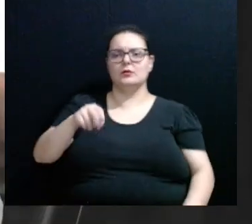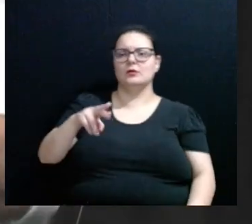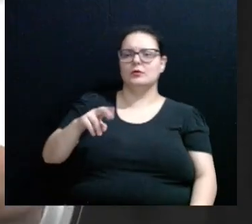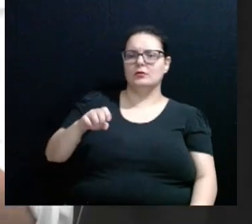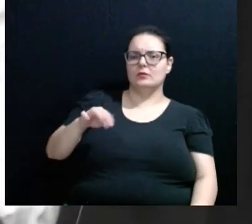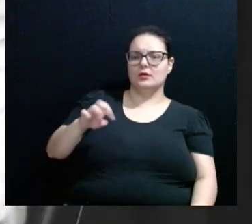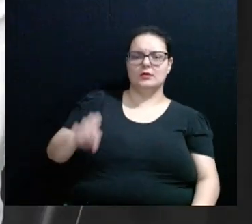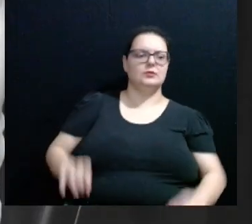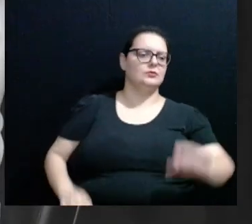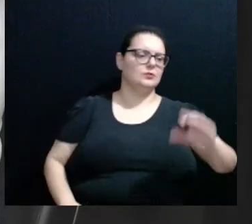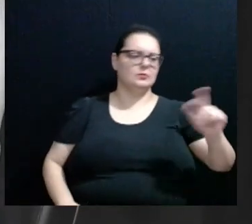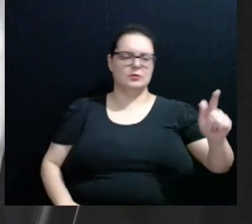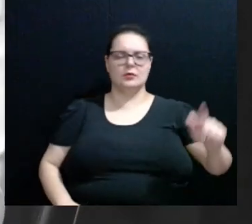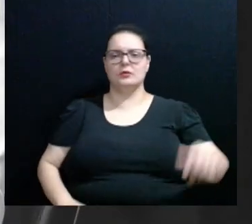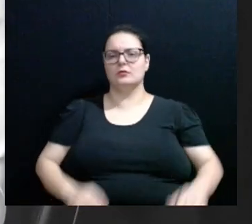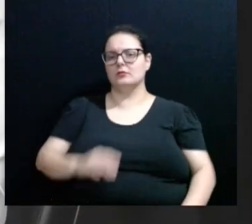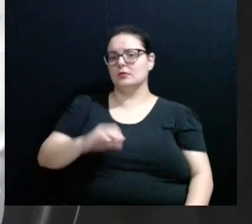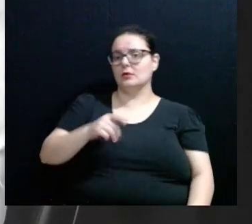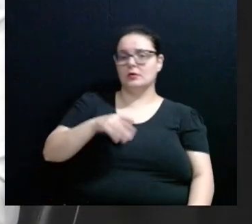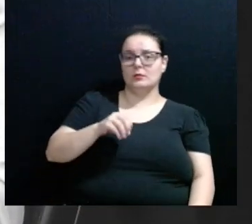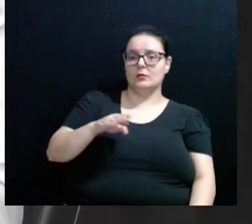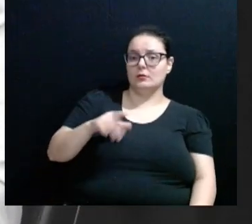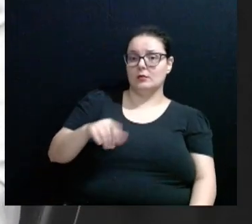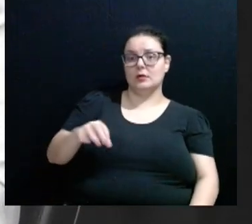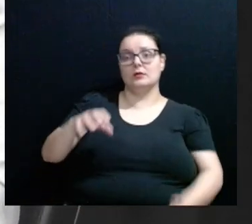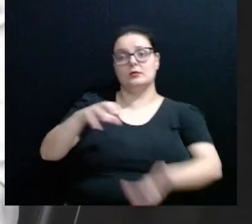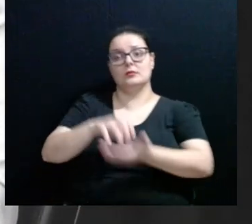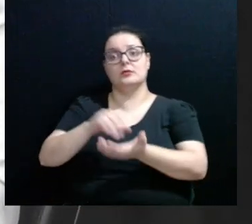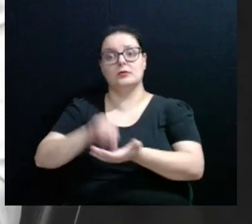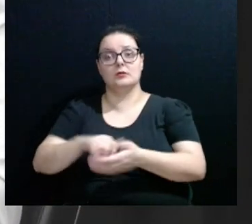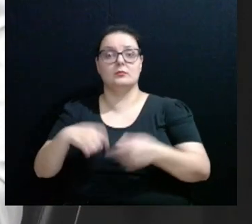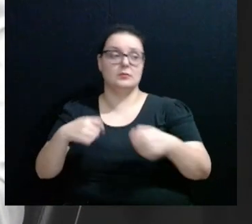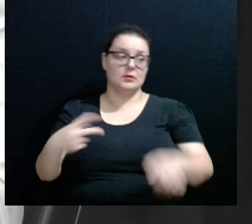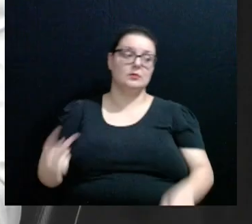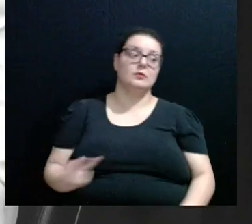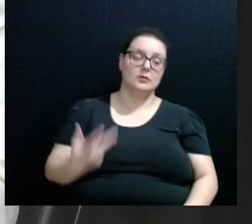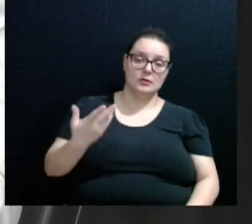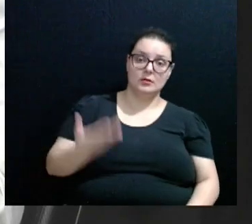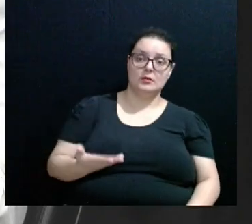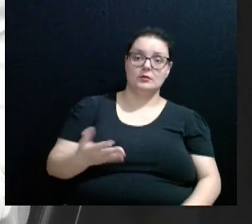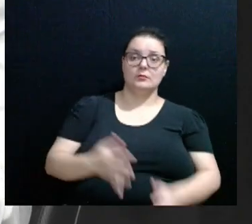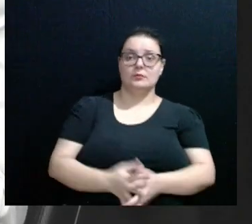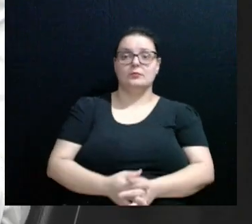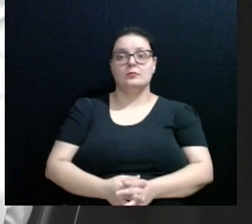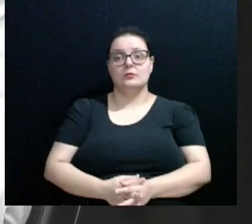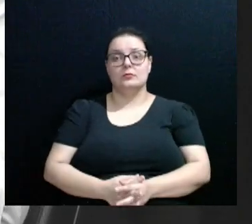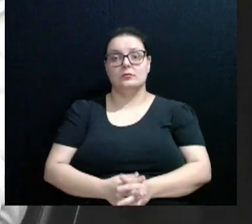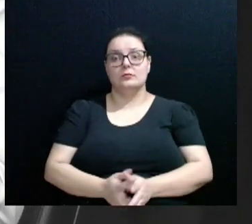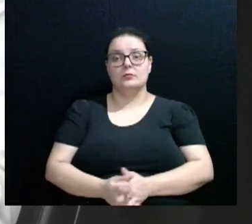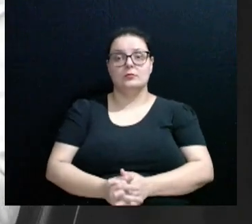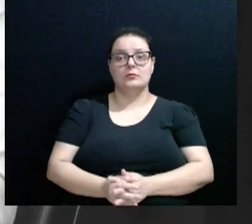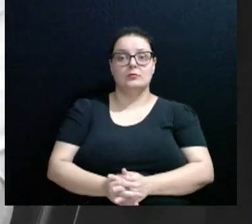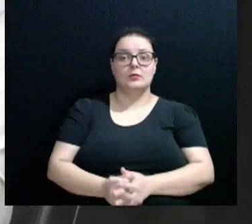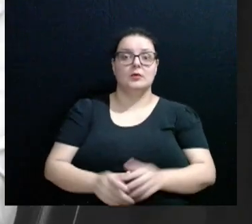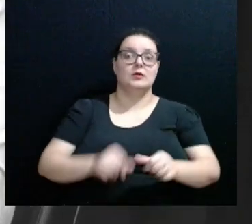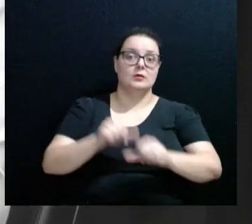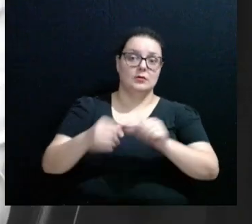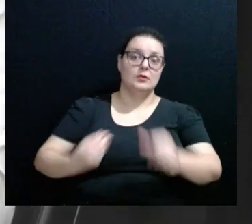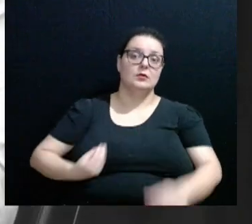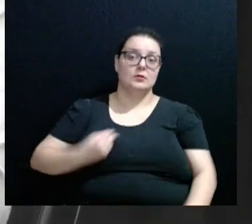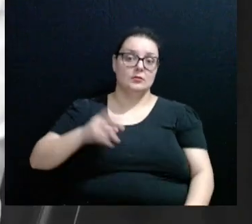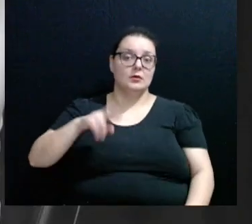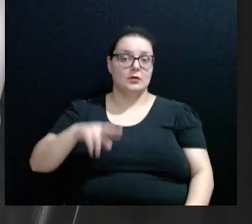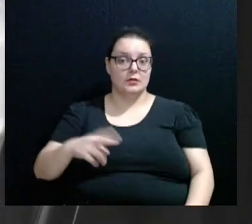Campo Belo, no centro, e a gente precisa valorizar isso, porque a gente transforma vidas através da cultura.